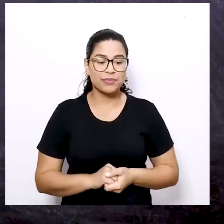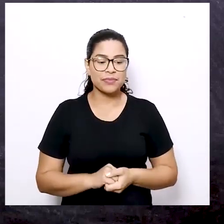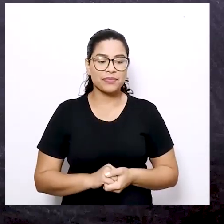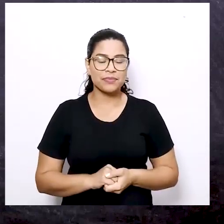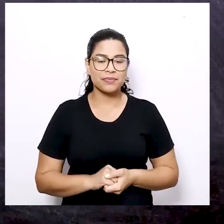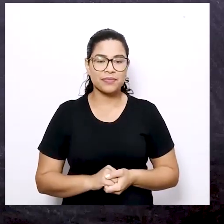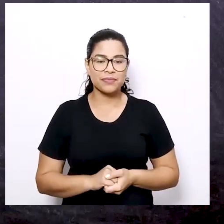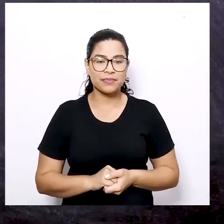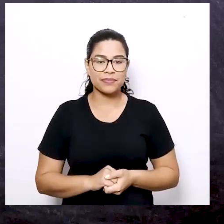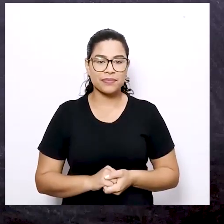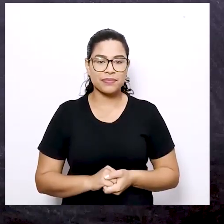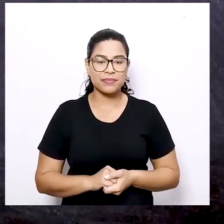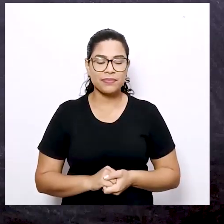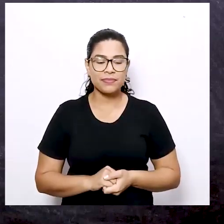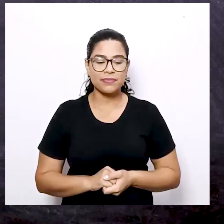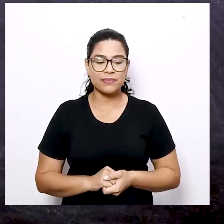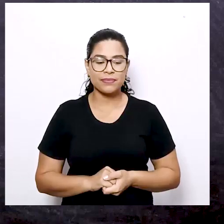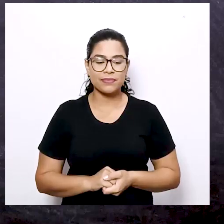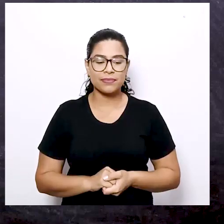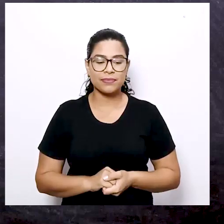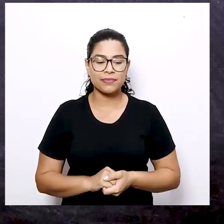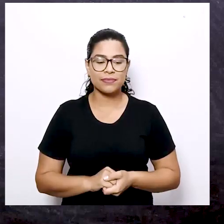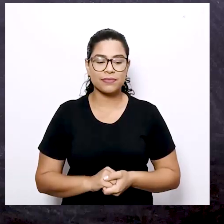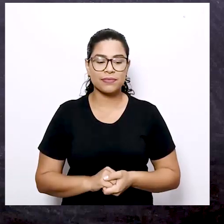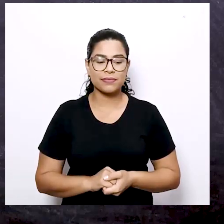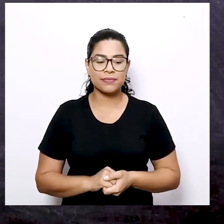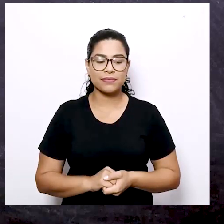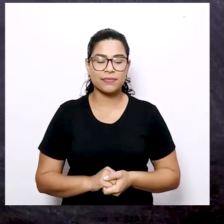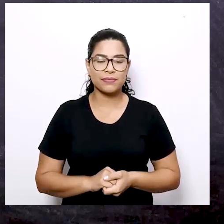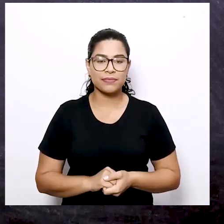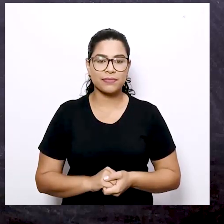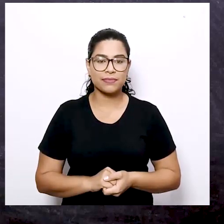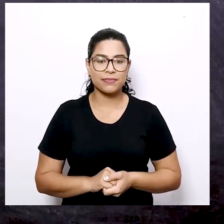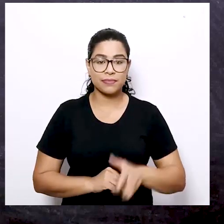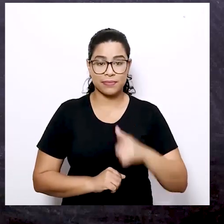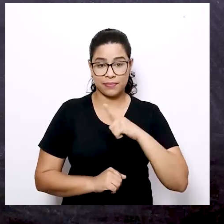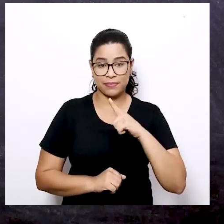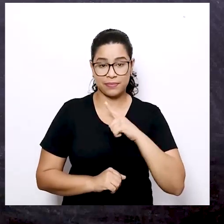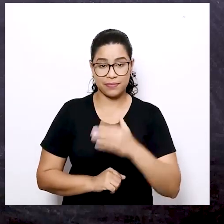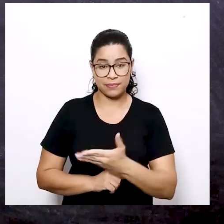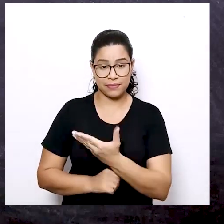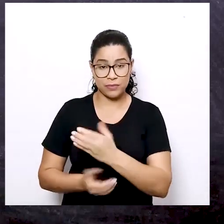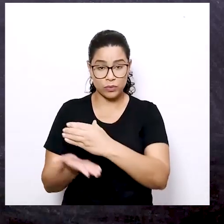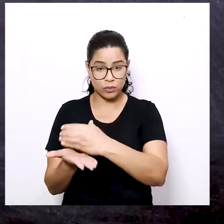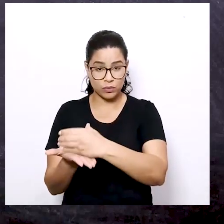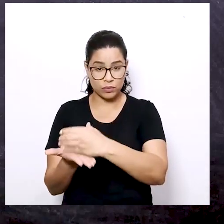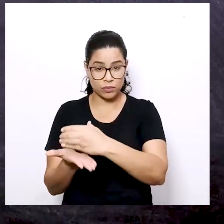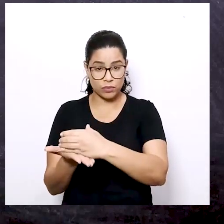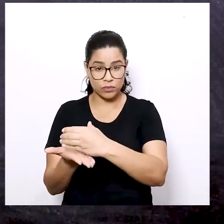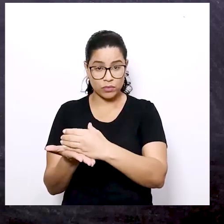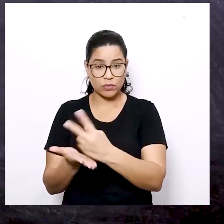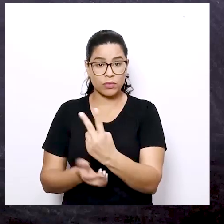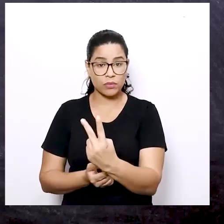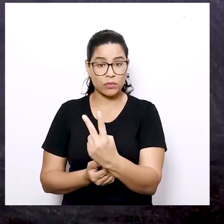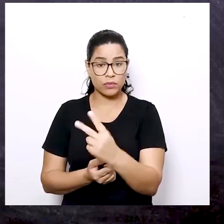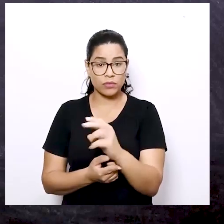litro. Nós temos este daqui, que tem a capacidade